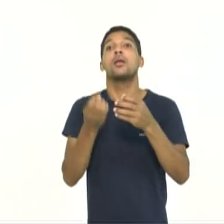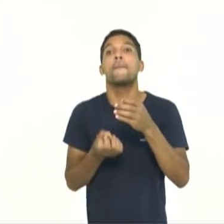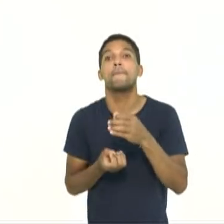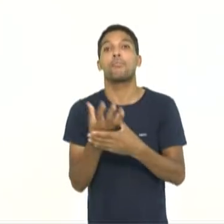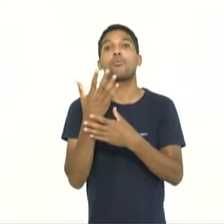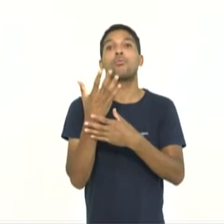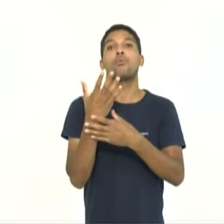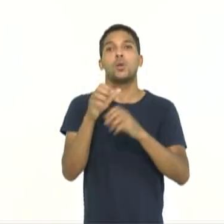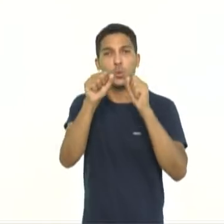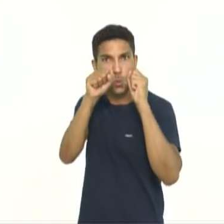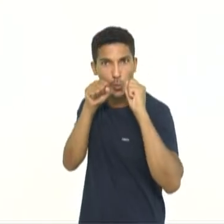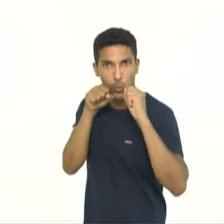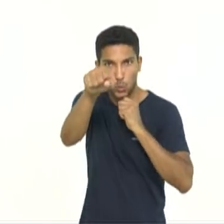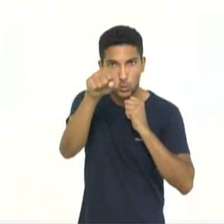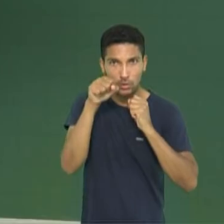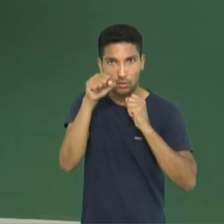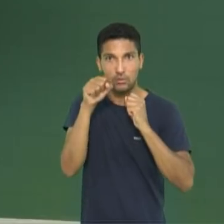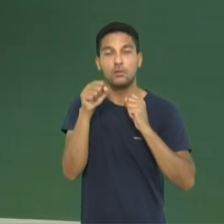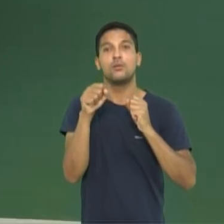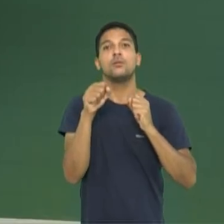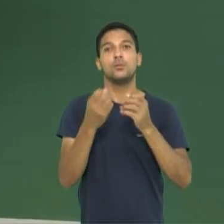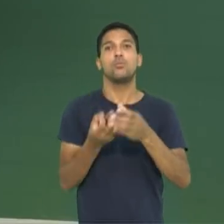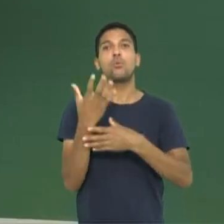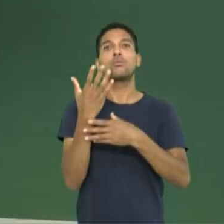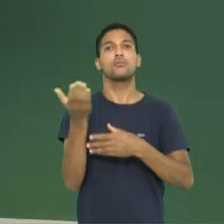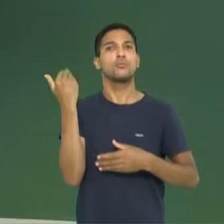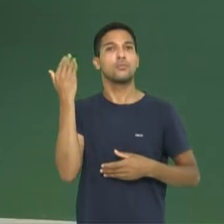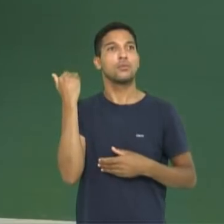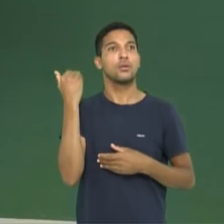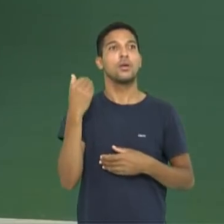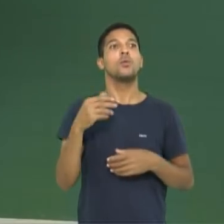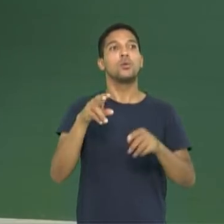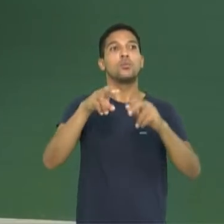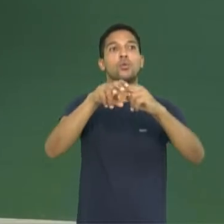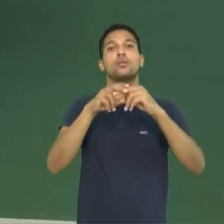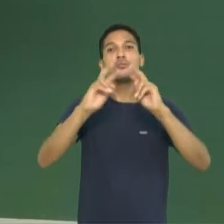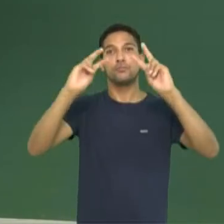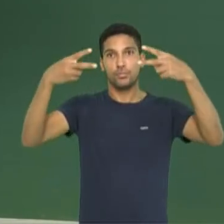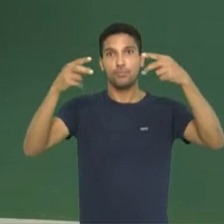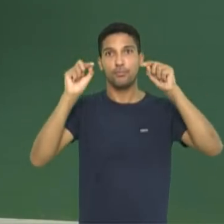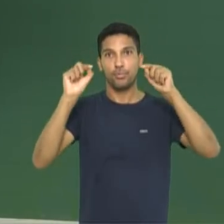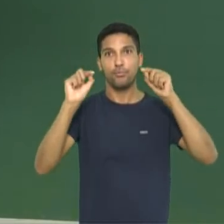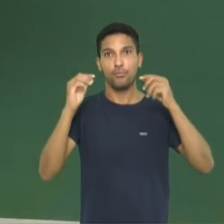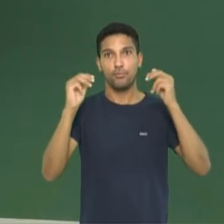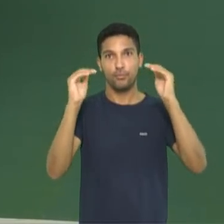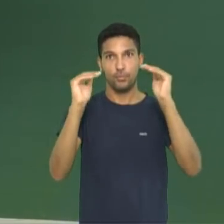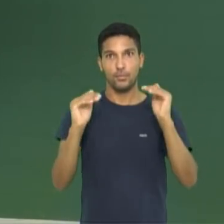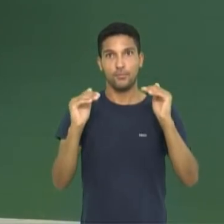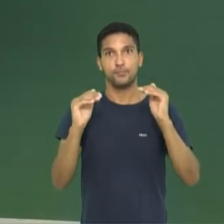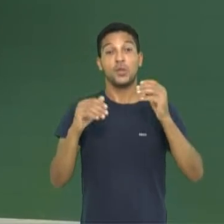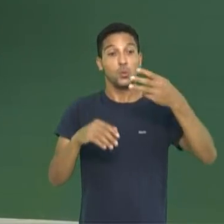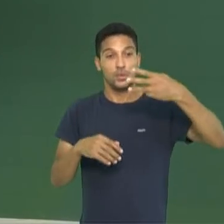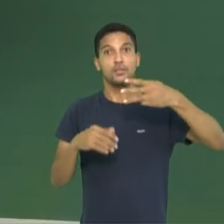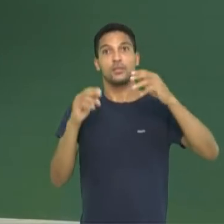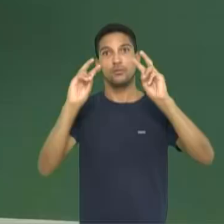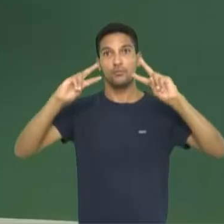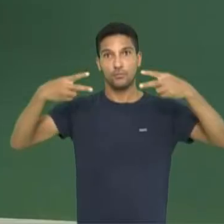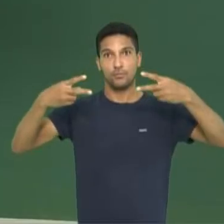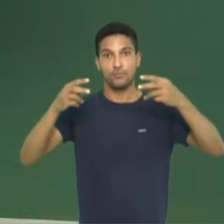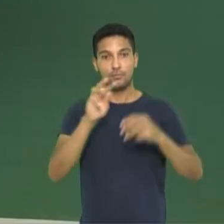uma dessas lutas, ok? Olha só agora, para saber um pouquinho mais, eu trouxe aqui 3 vídeos